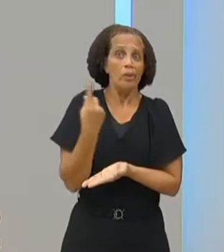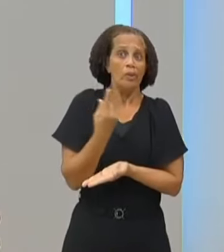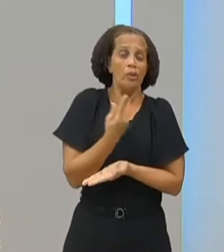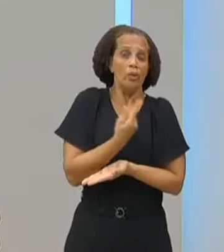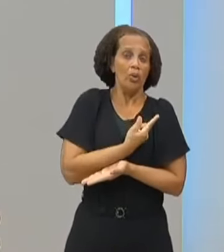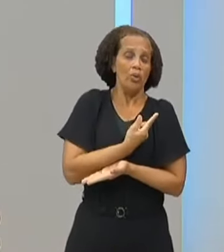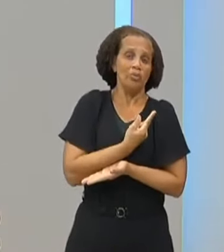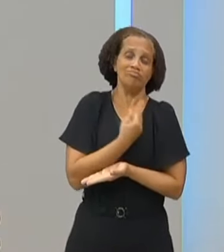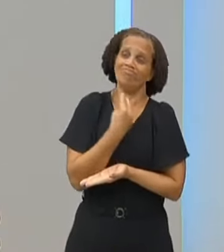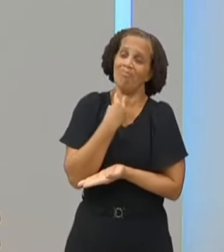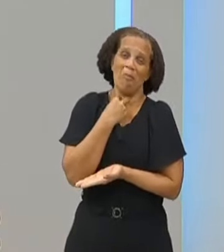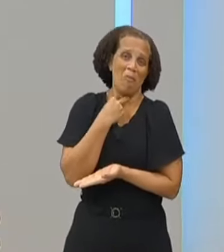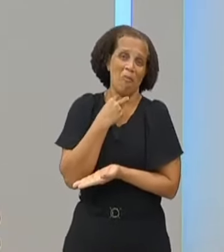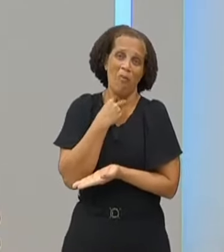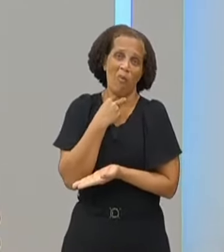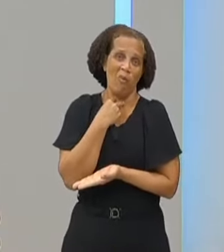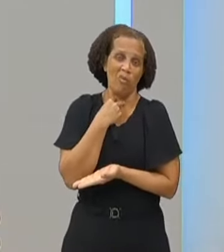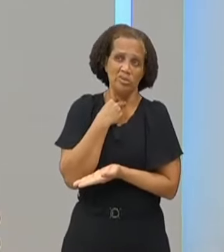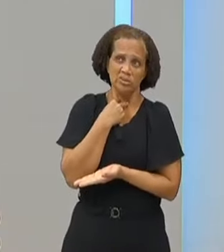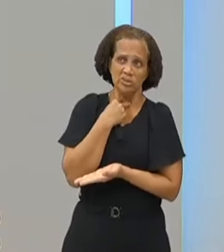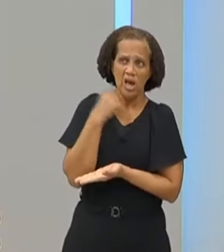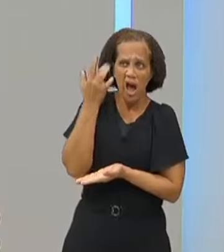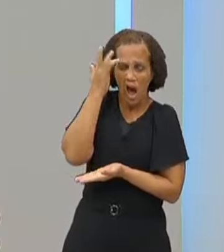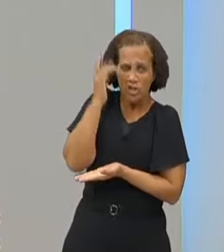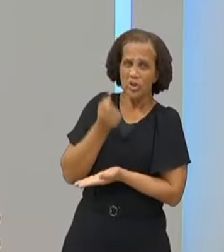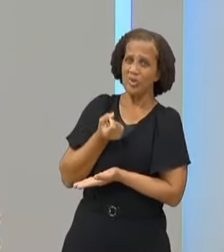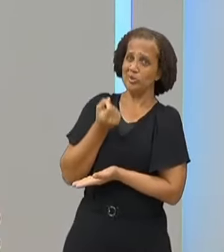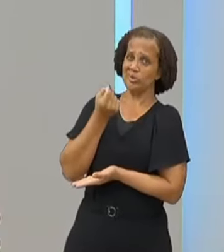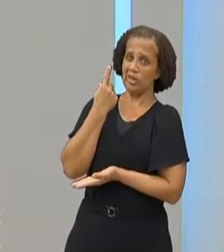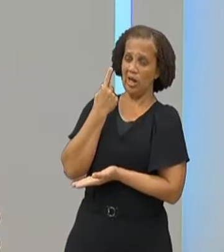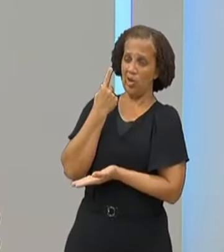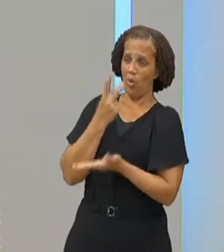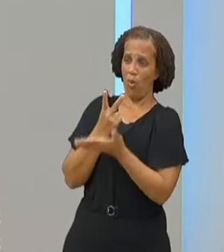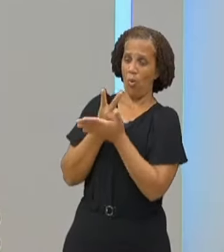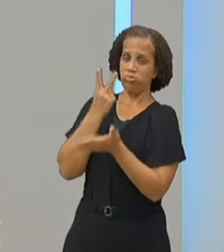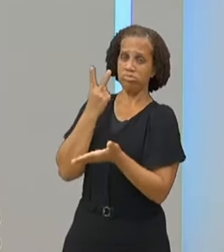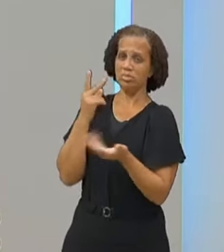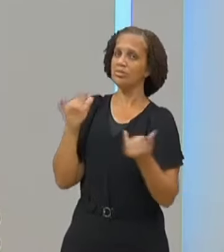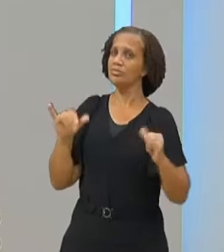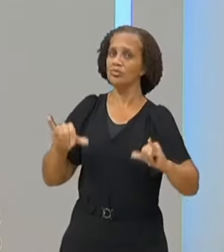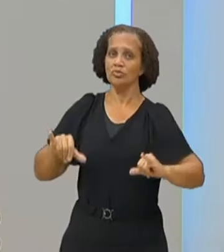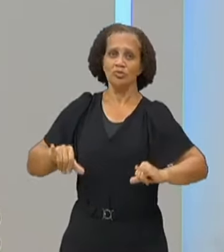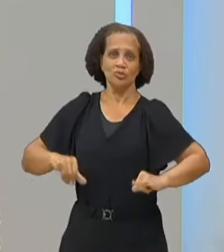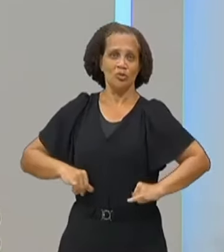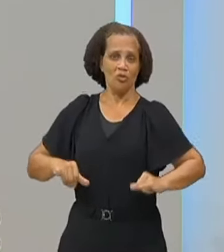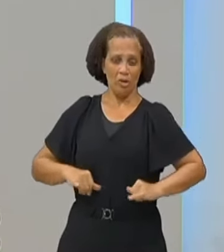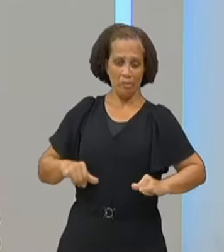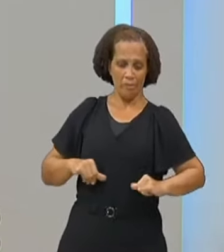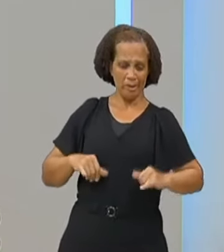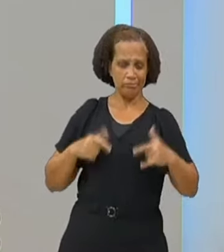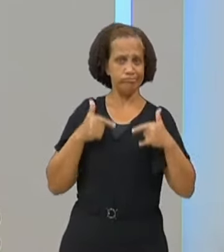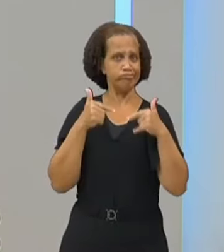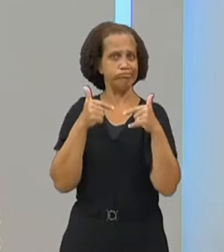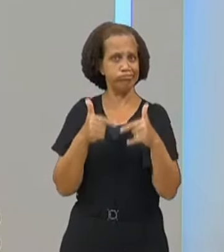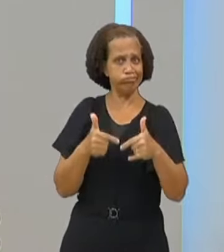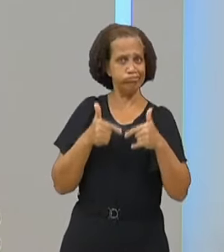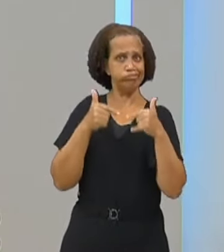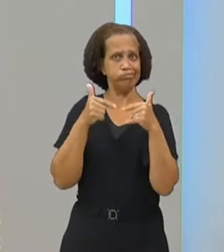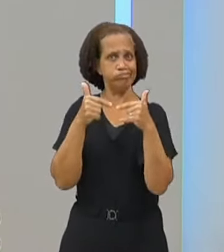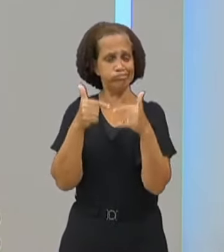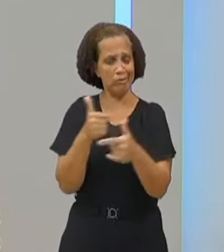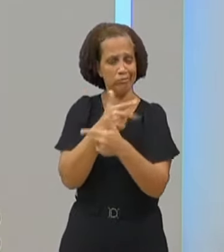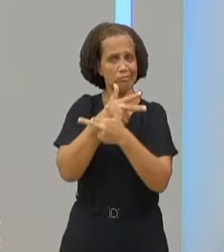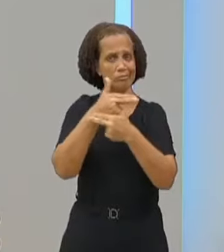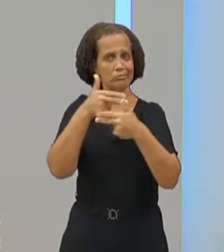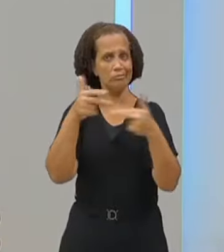devemos de forma alguma estranhar quando venha sobre nós as lutas, as